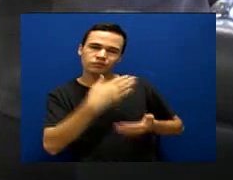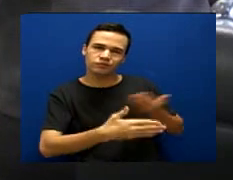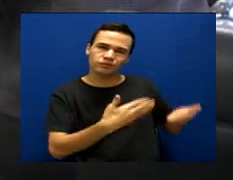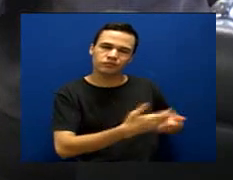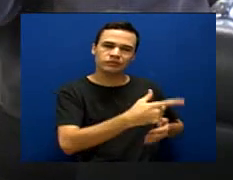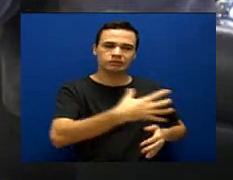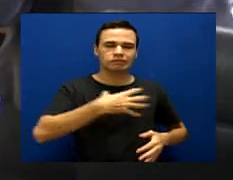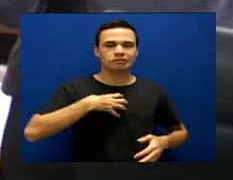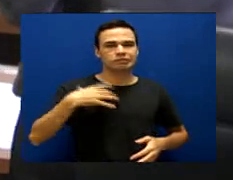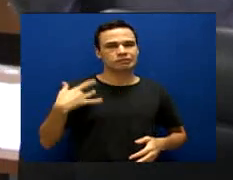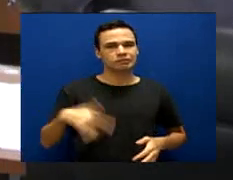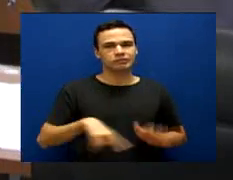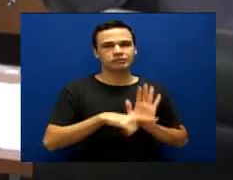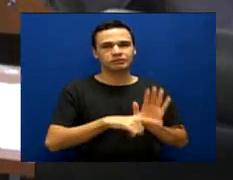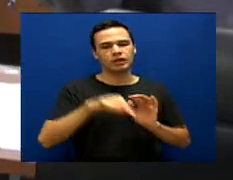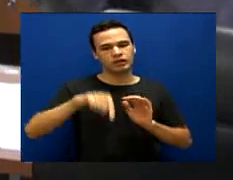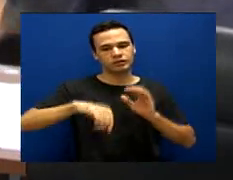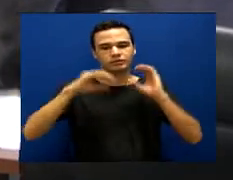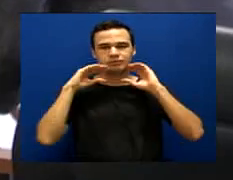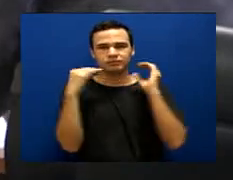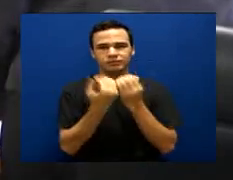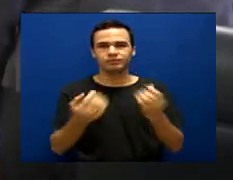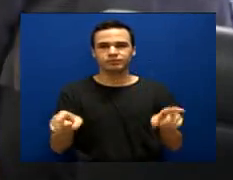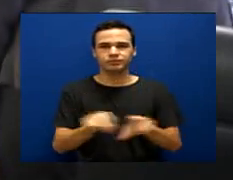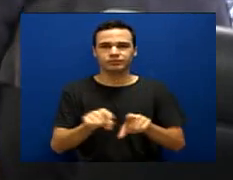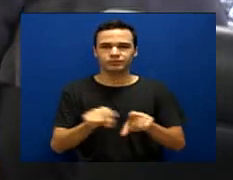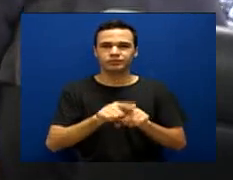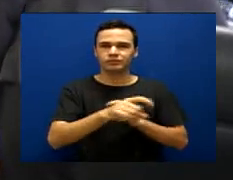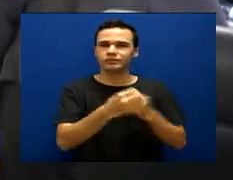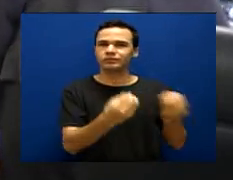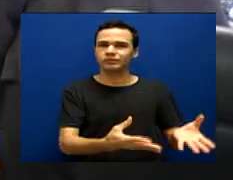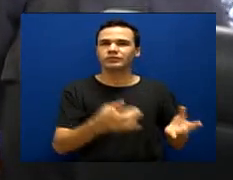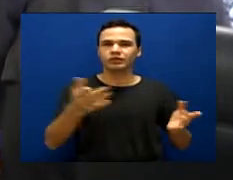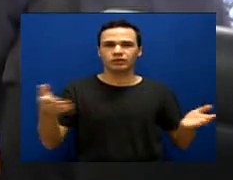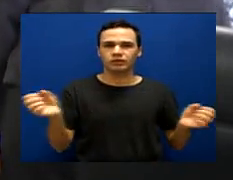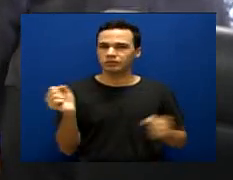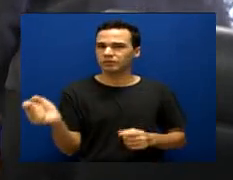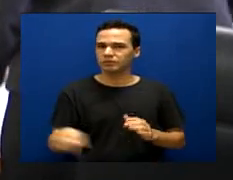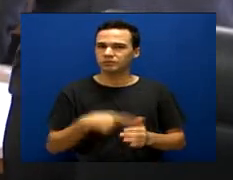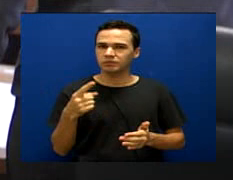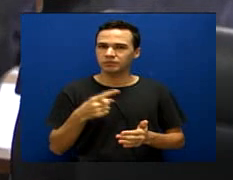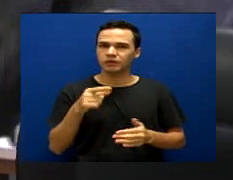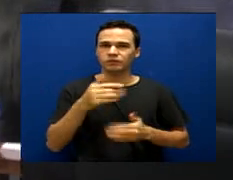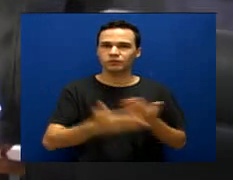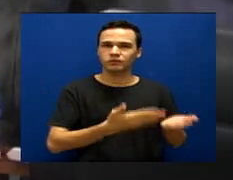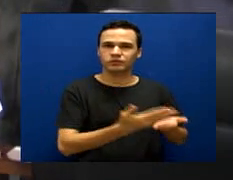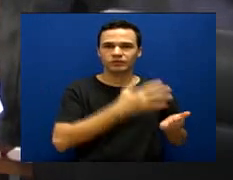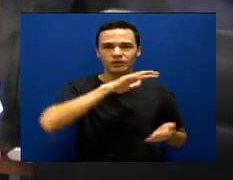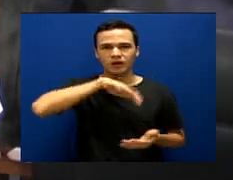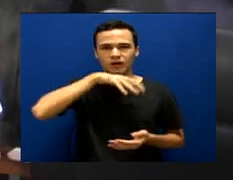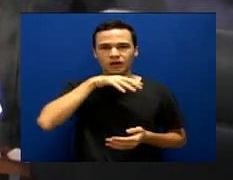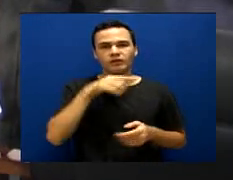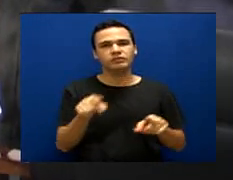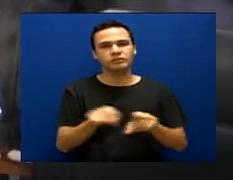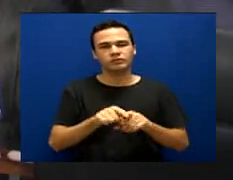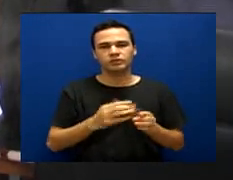sociedade, inclusive o Poder Legislativo, que além de sediar o primeiro Fórum Municipal dos Direitos dos Animais, aprovou dezenas de